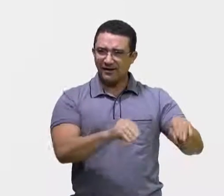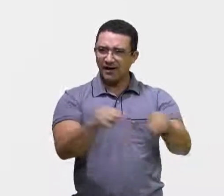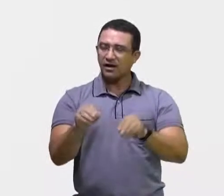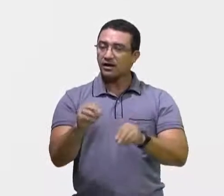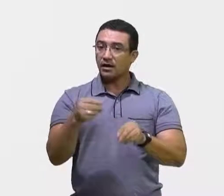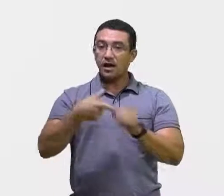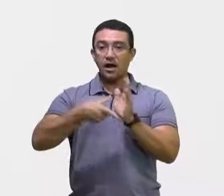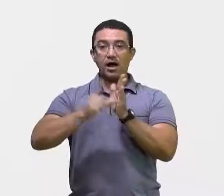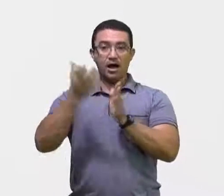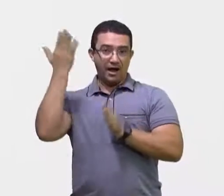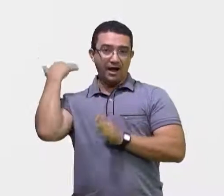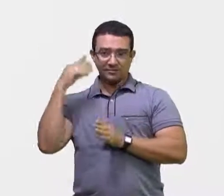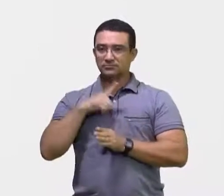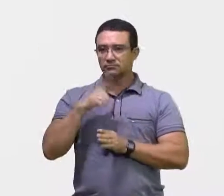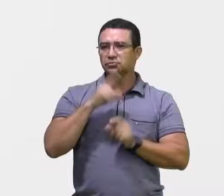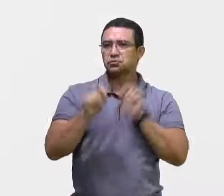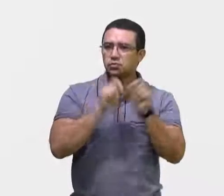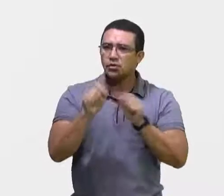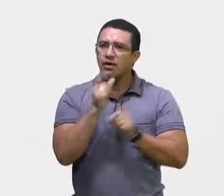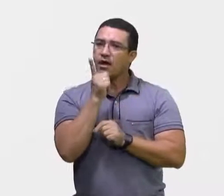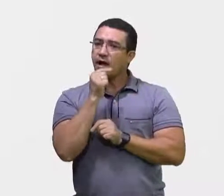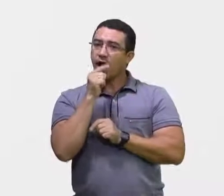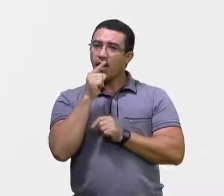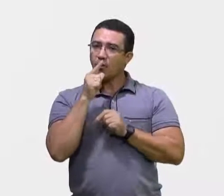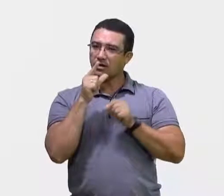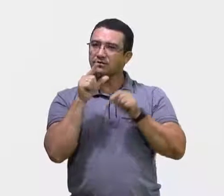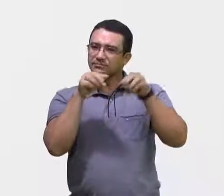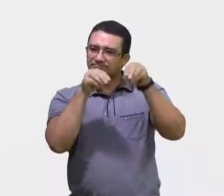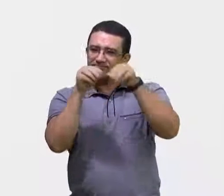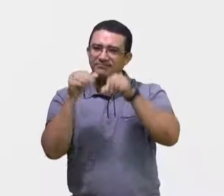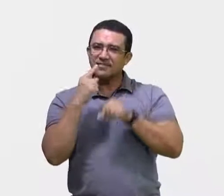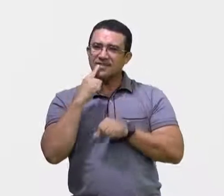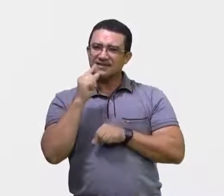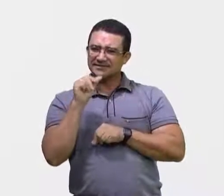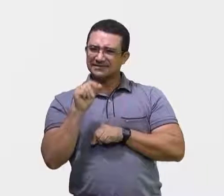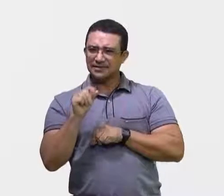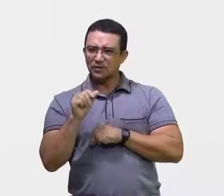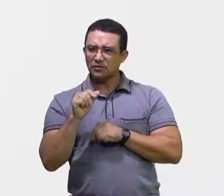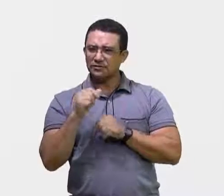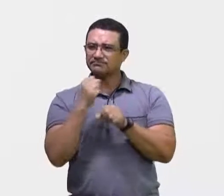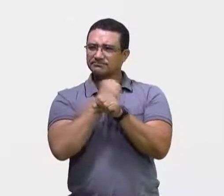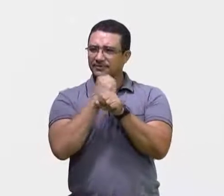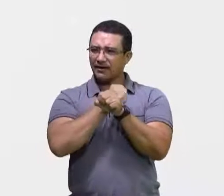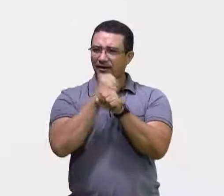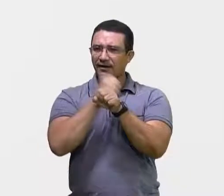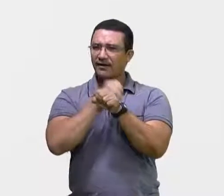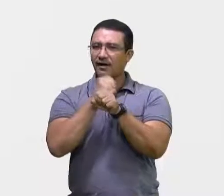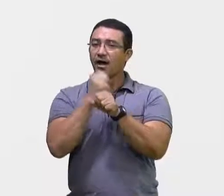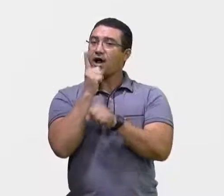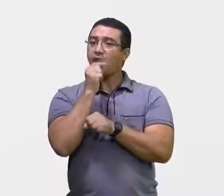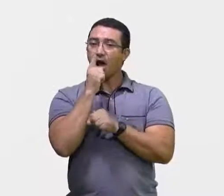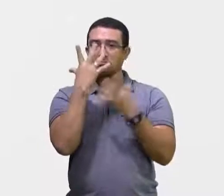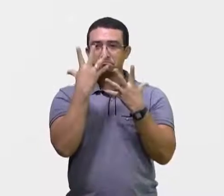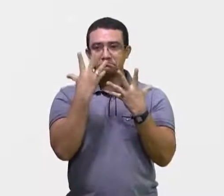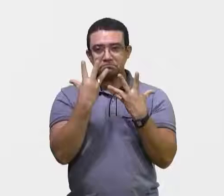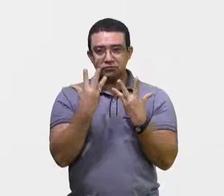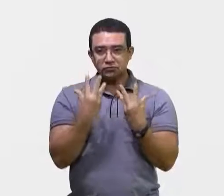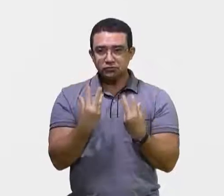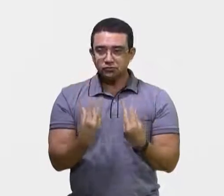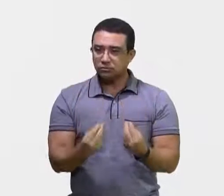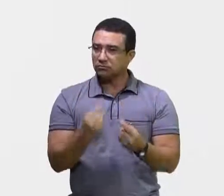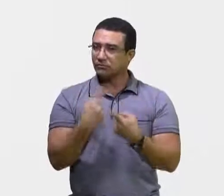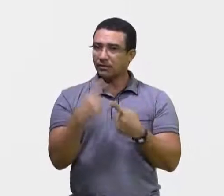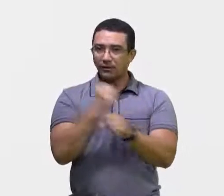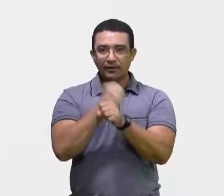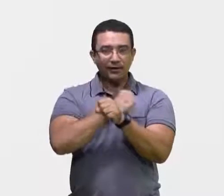uma lagoa, né, com água salgada. E com o passar do tempo, a água secou, a gente está falando de milhões e